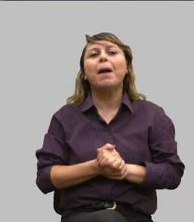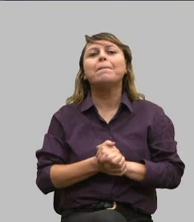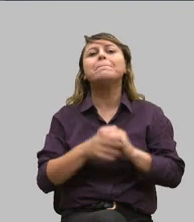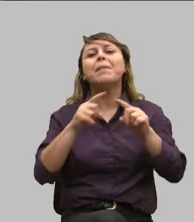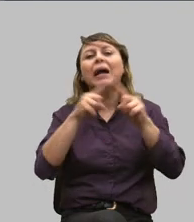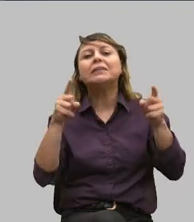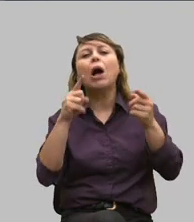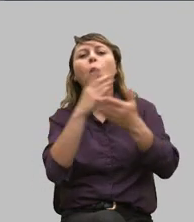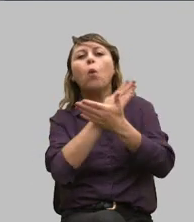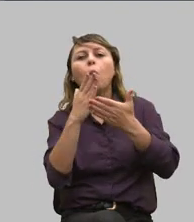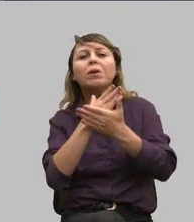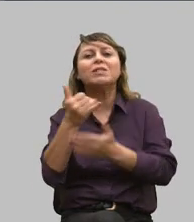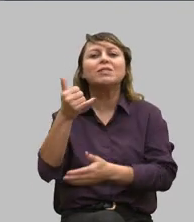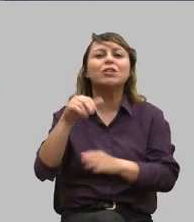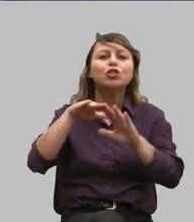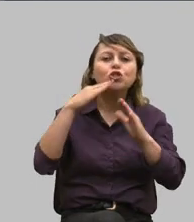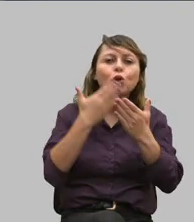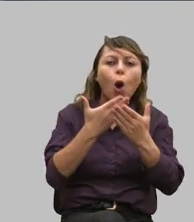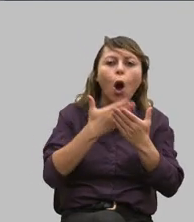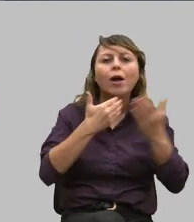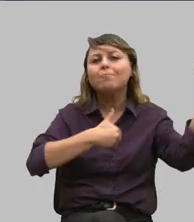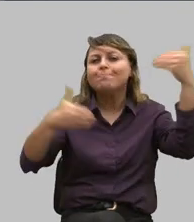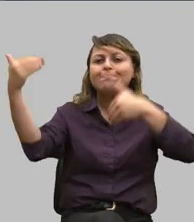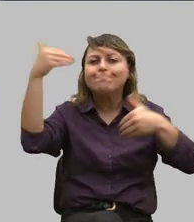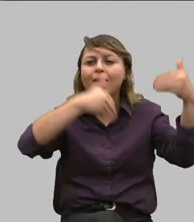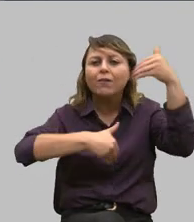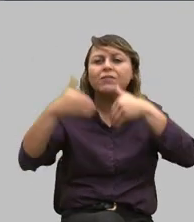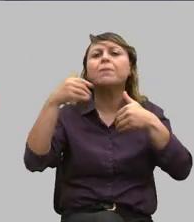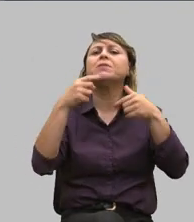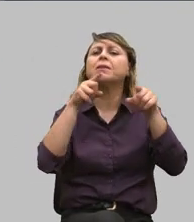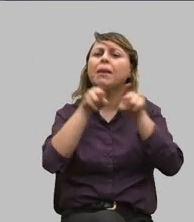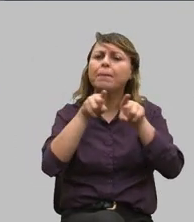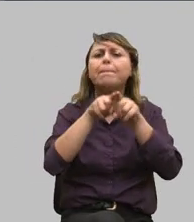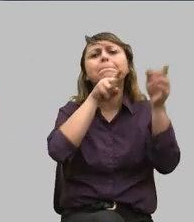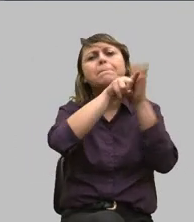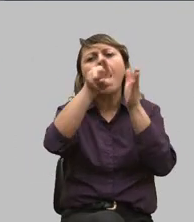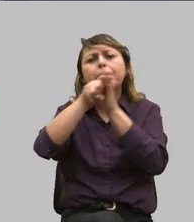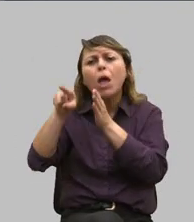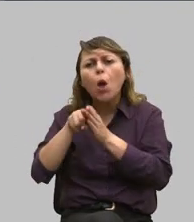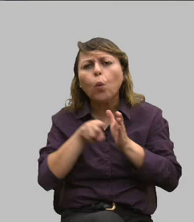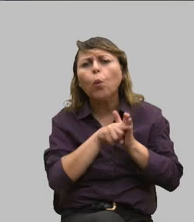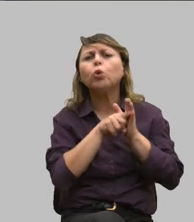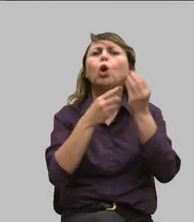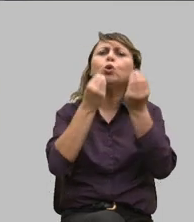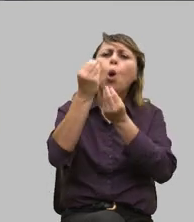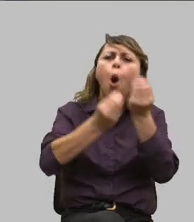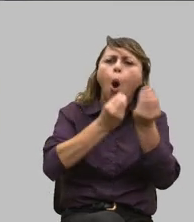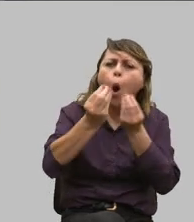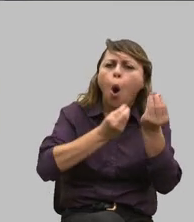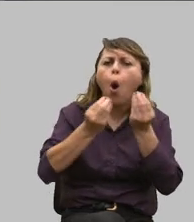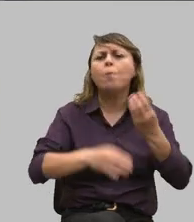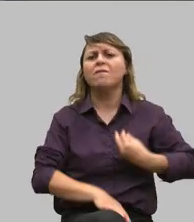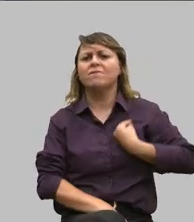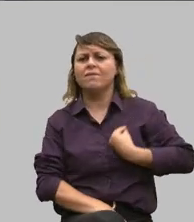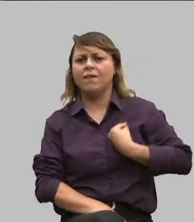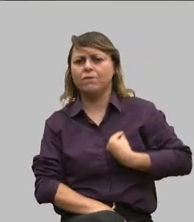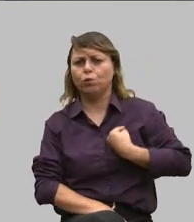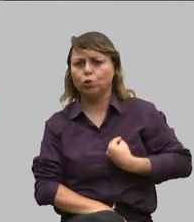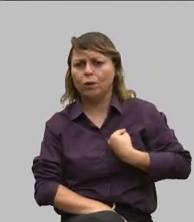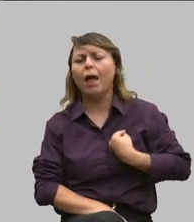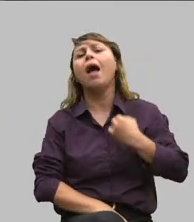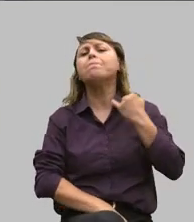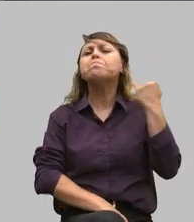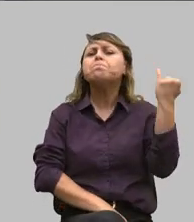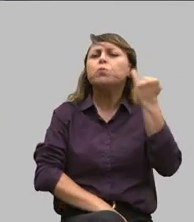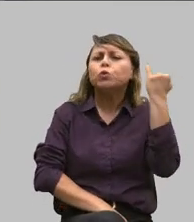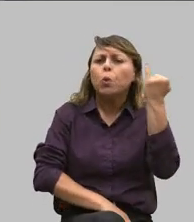escolas convidando para vir aqui exatamente para poder fazer perguntas também questionar como que será porque muito importante